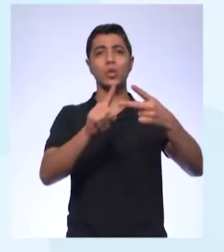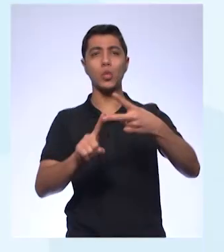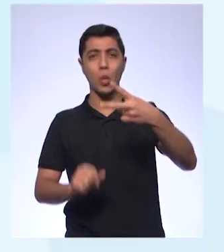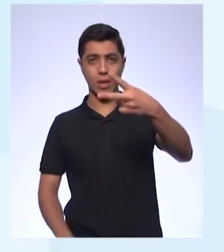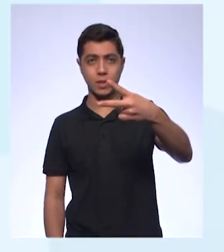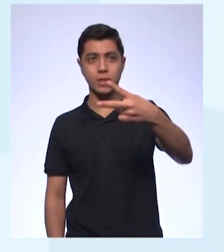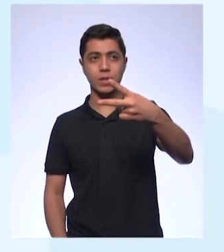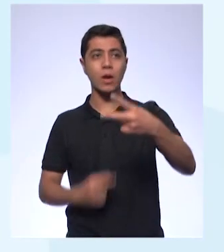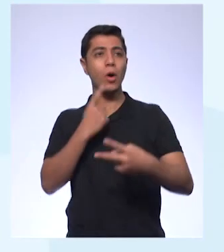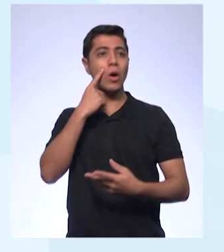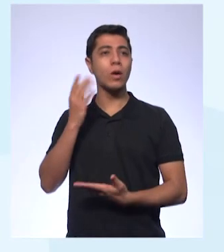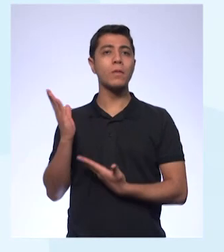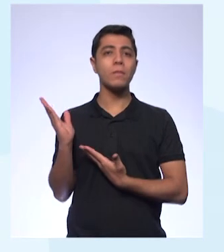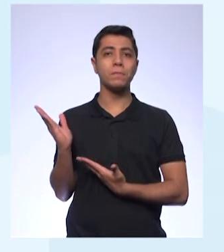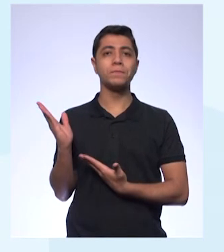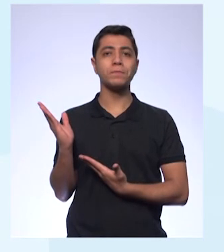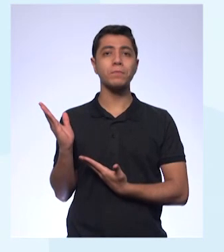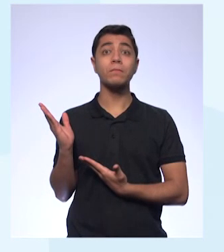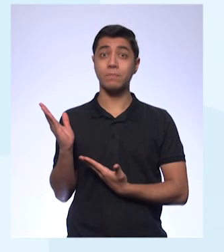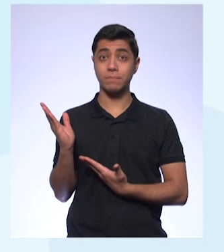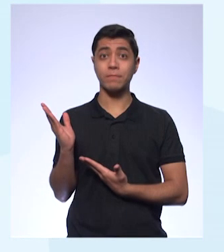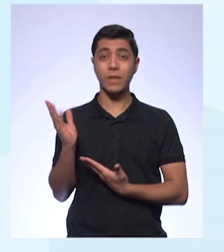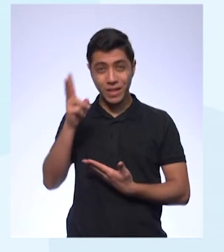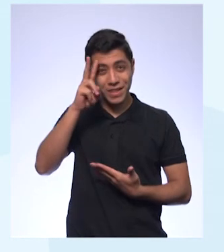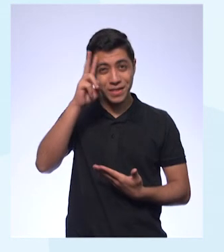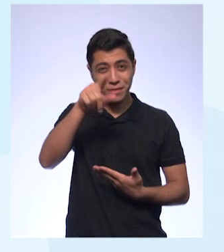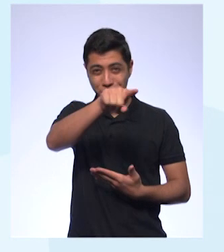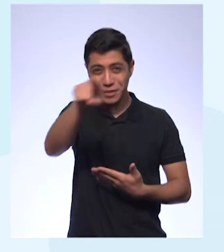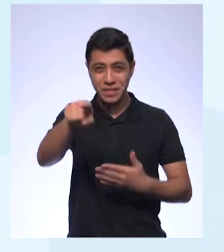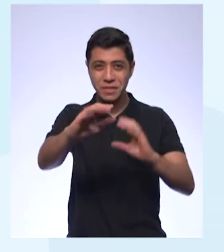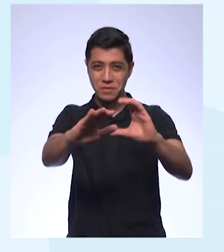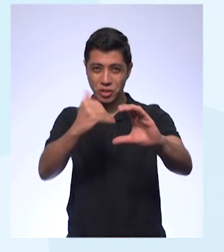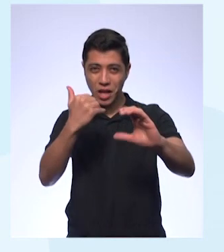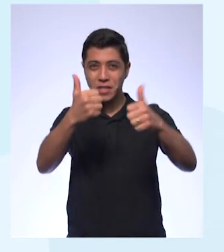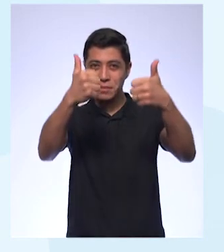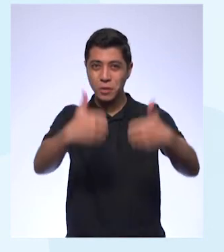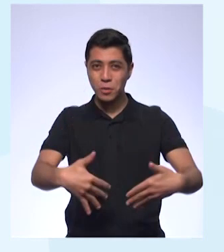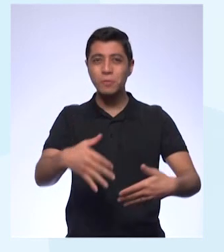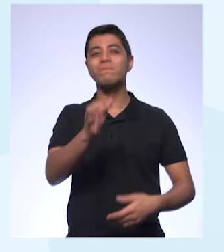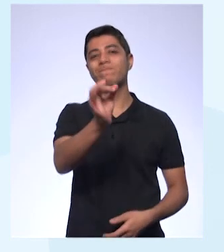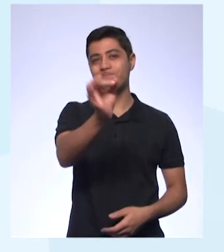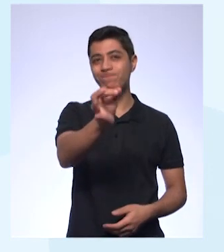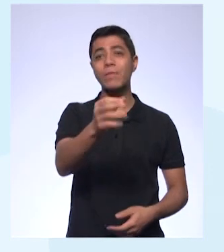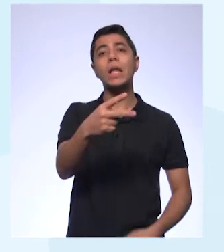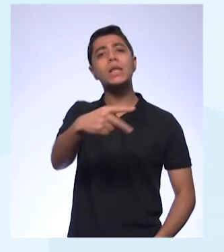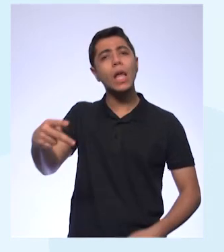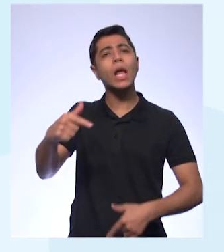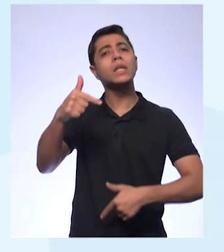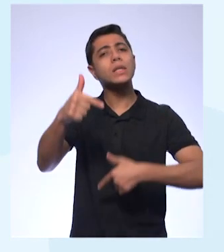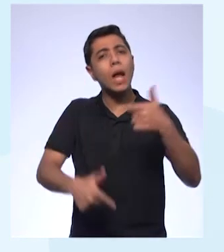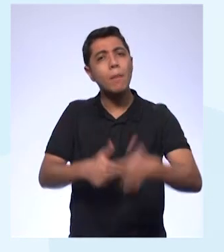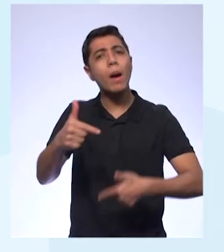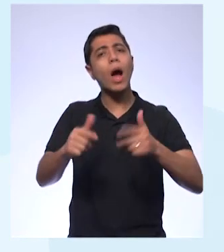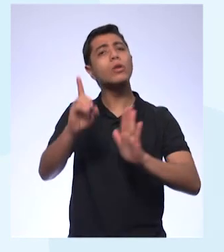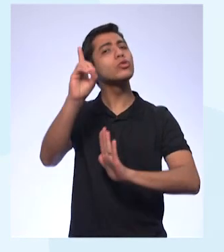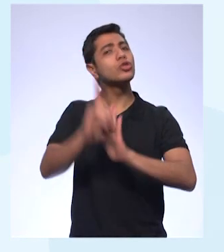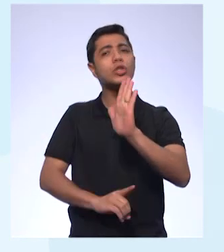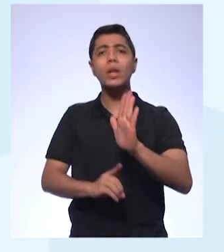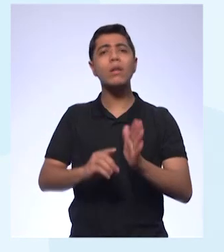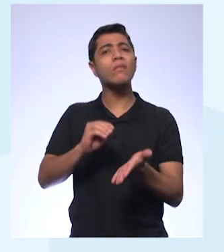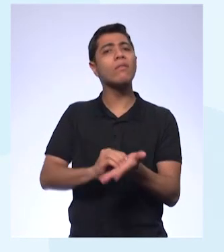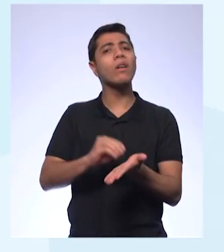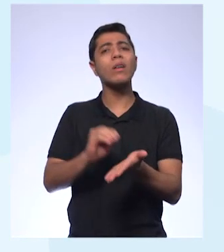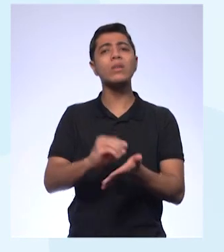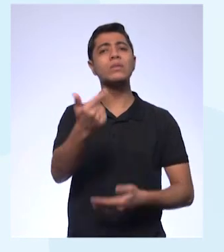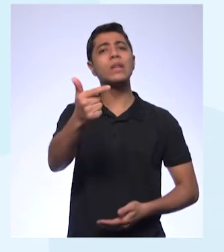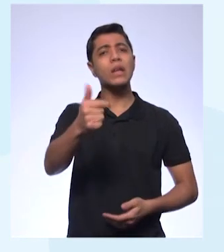A questão da falta de direitos trabalhistas, né? Tanto os trabalhadores ingleses